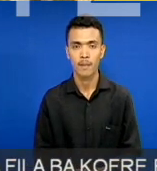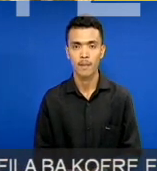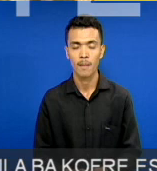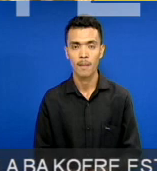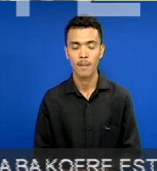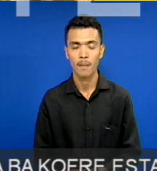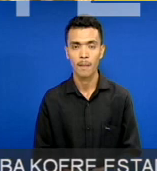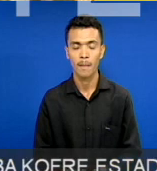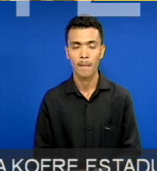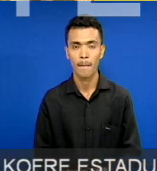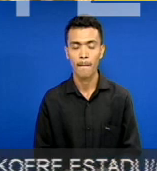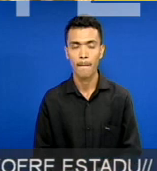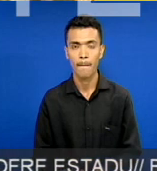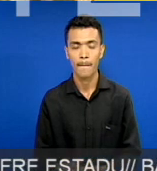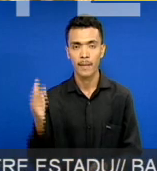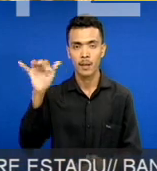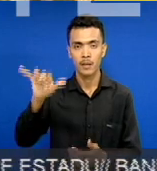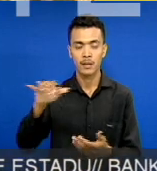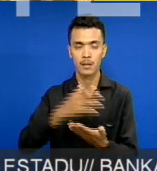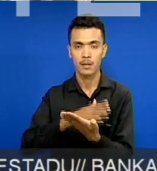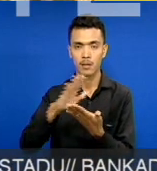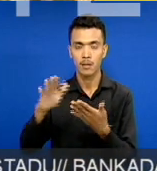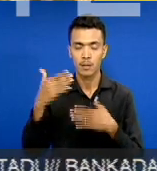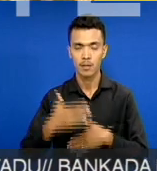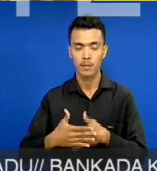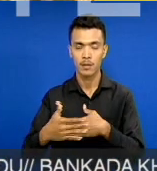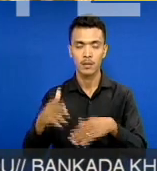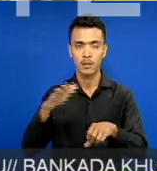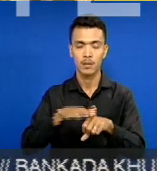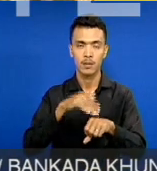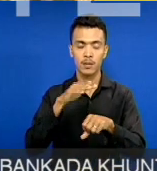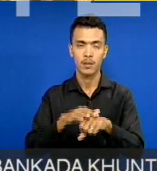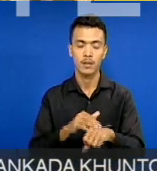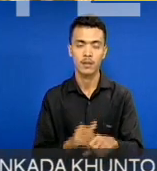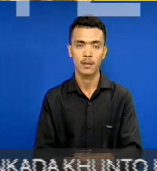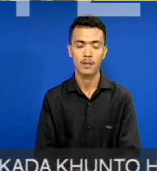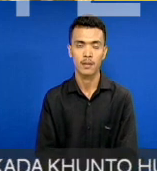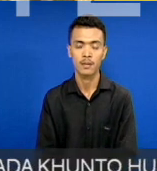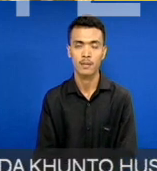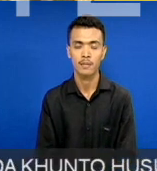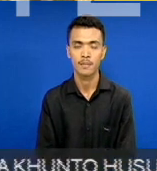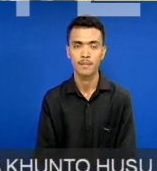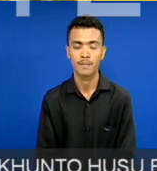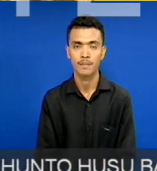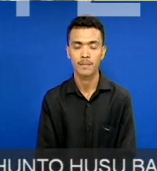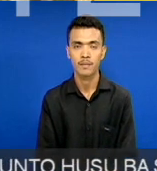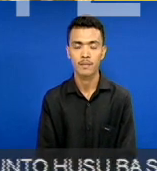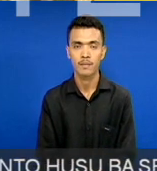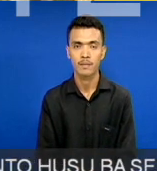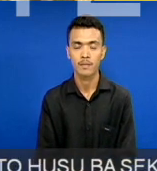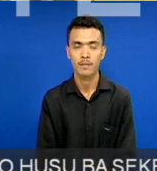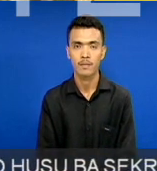afeta bani, ia momentu ne be mak sira hola, antau prosesu ne proses lento. Poi tene pergunta kon ba munisipi sira. Depois